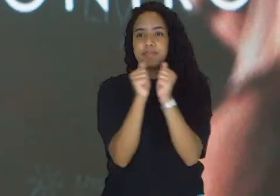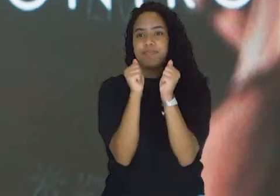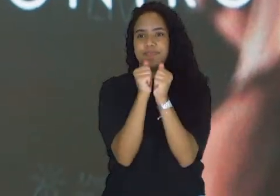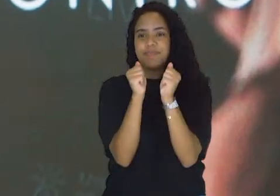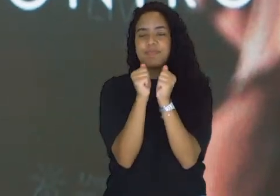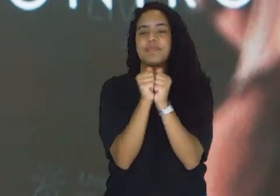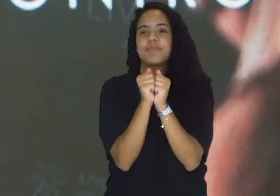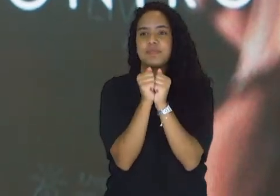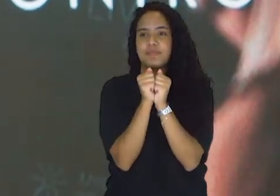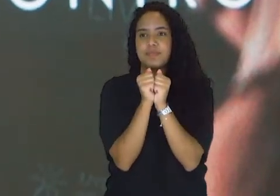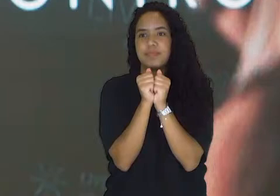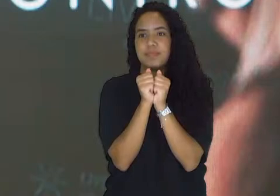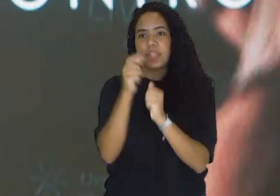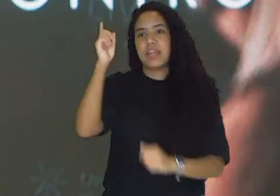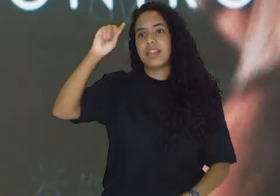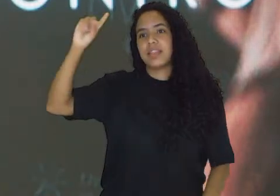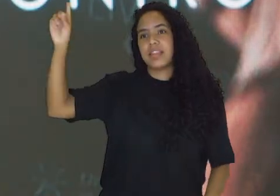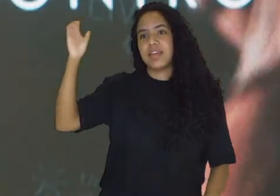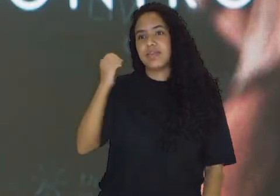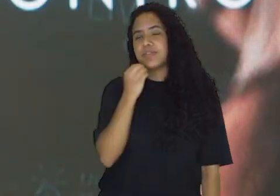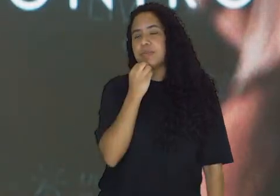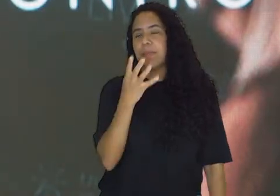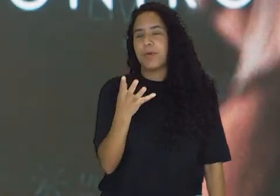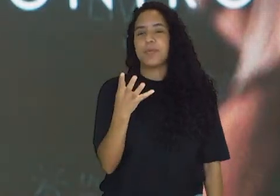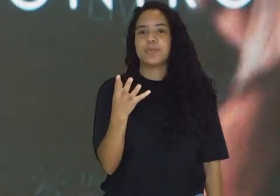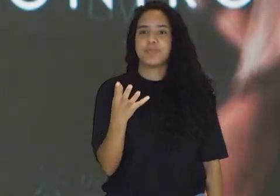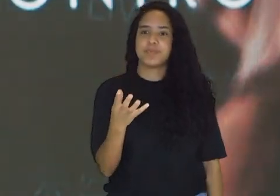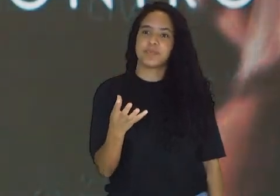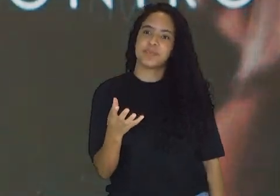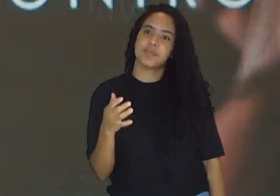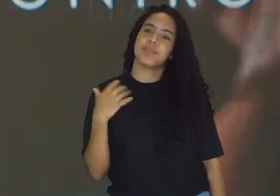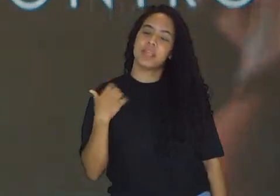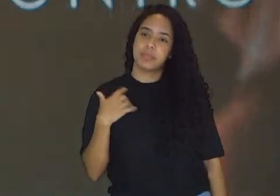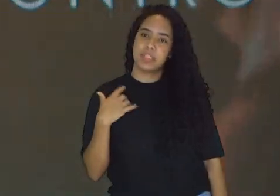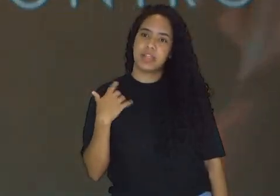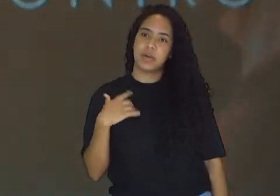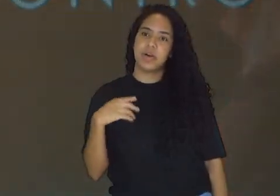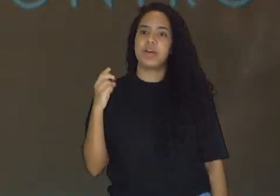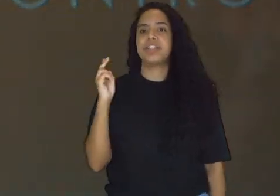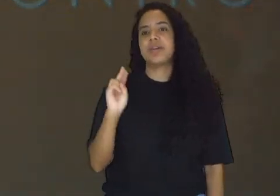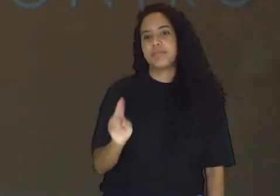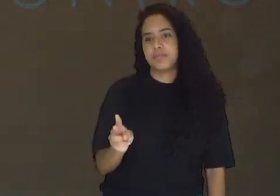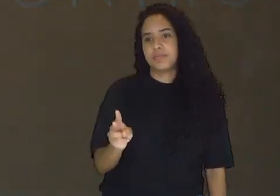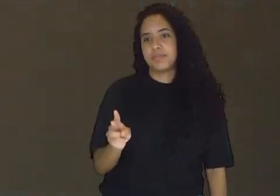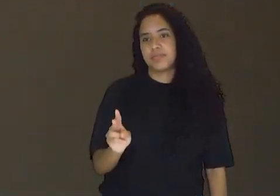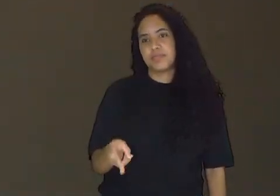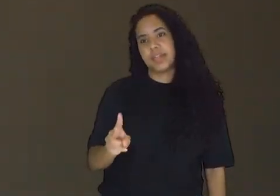para sempre. Comece a agradecer, levante a sua voz, levante a sua voz, levante a sua voz.